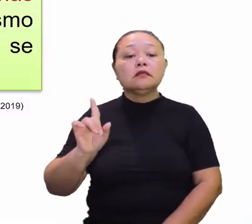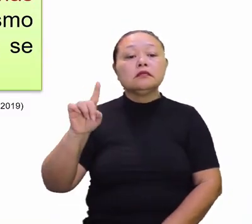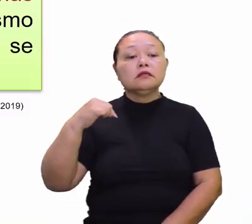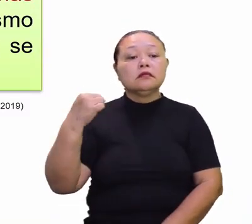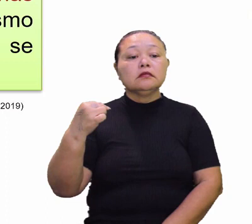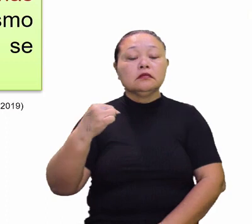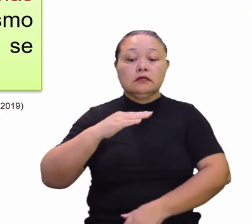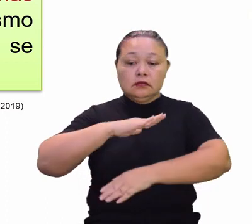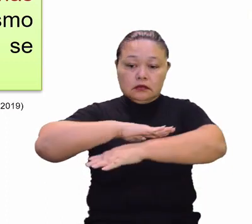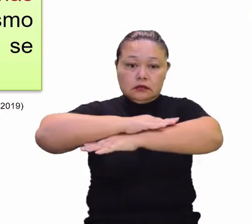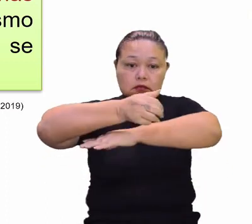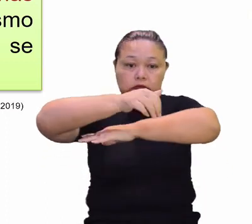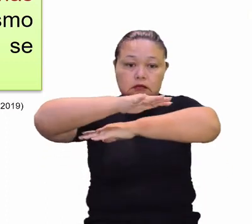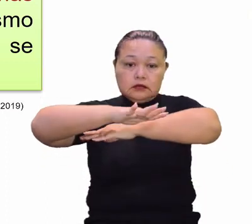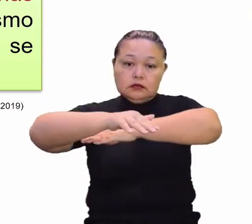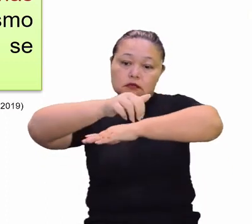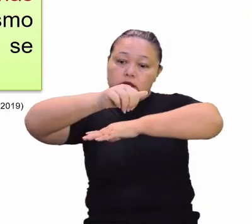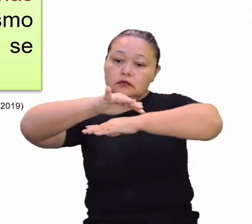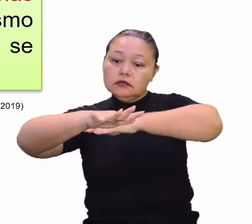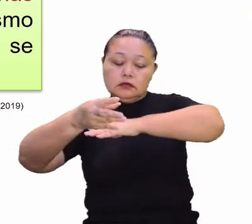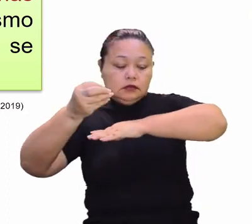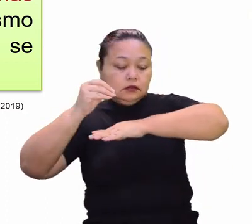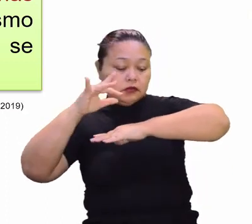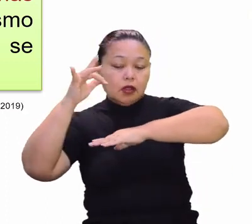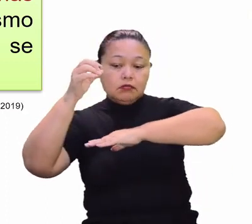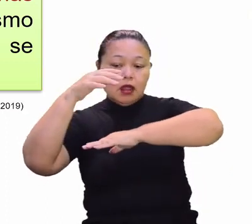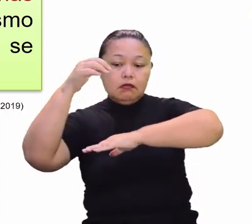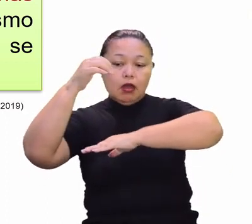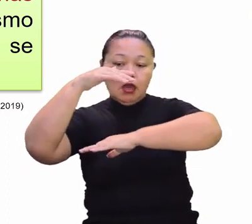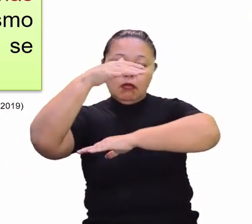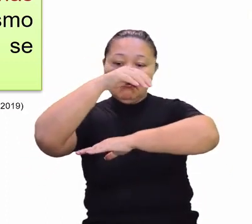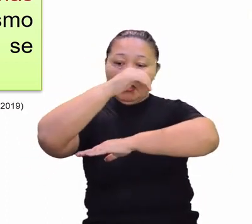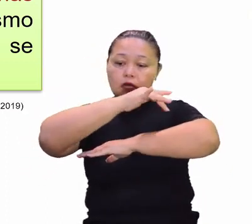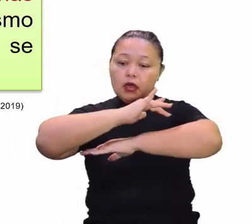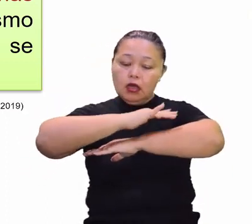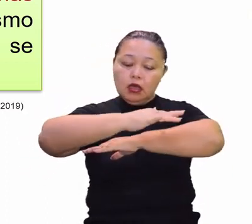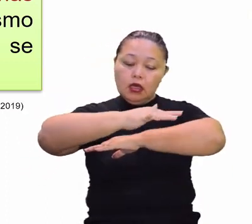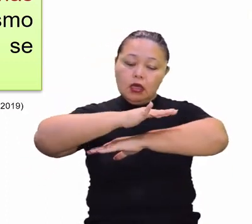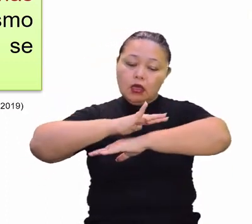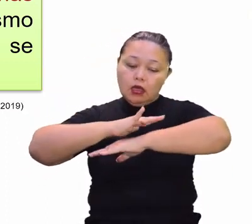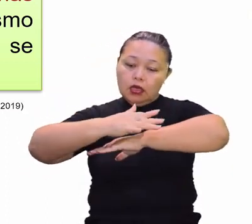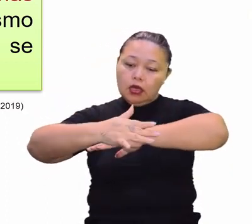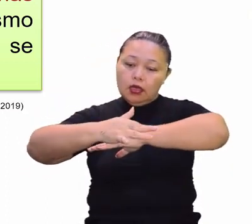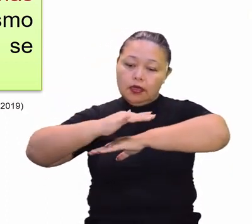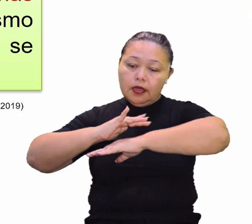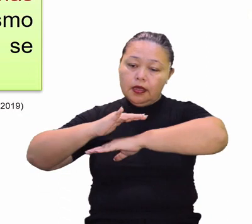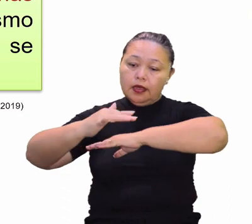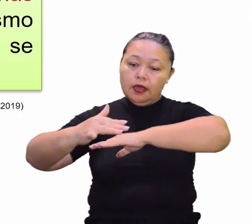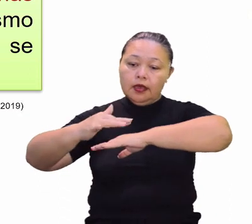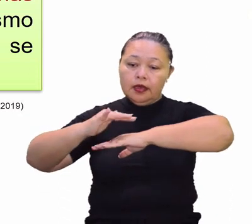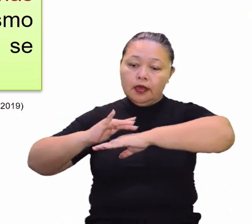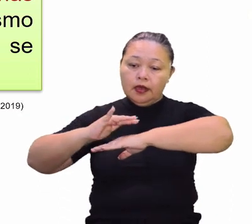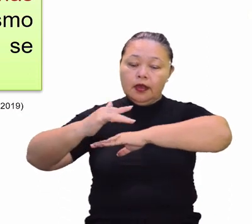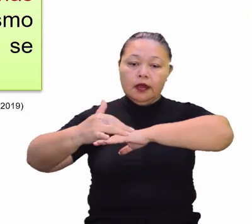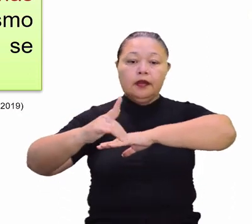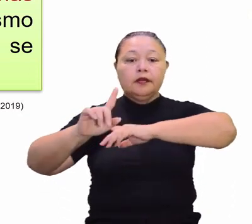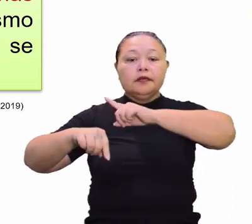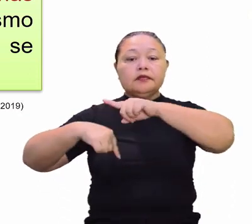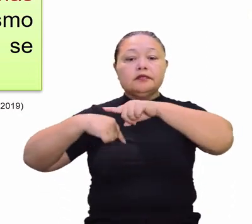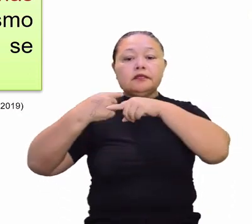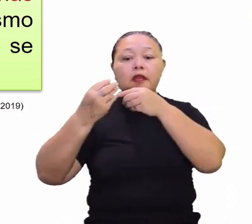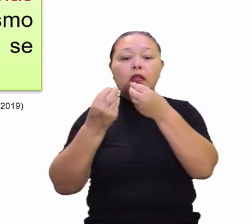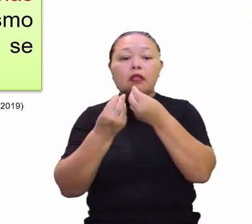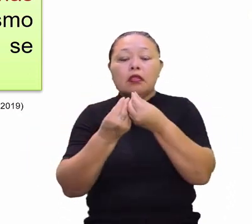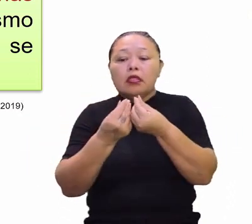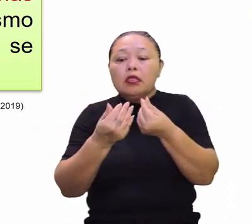Então, a gente tem a sedimentação, formação, acumulação de sedimentos em camada. E deformação, que